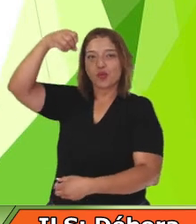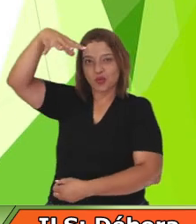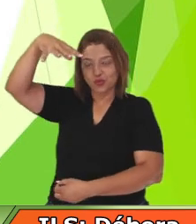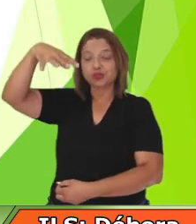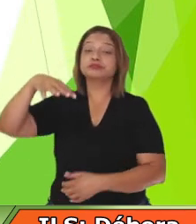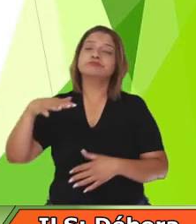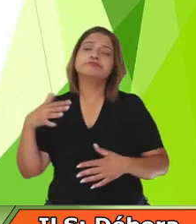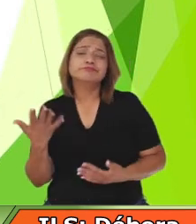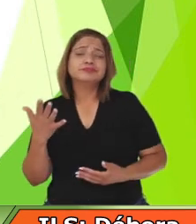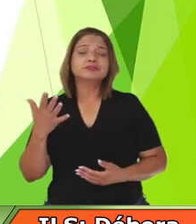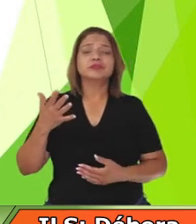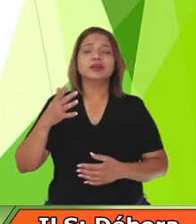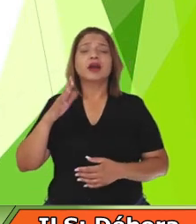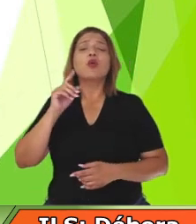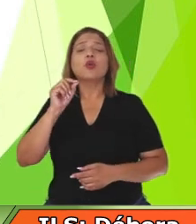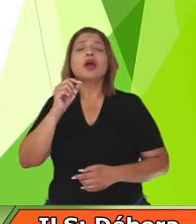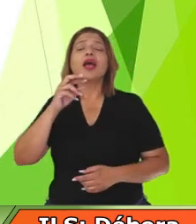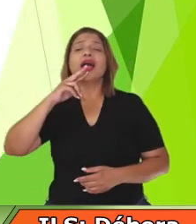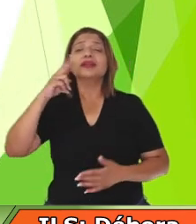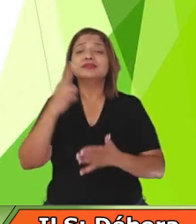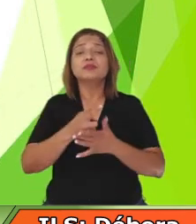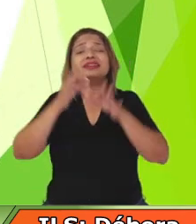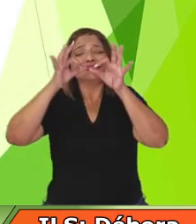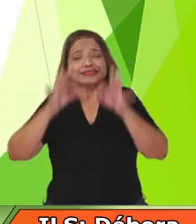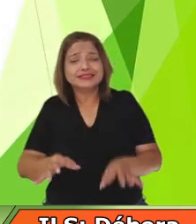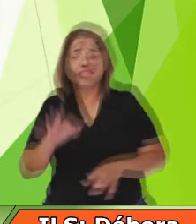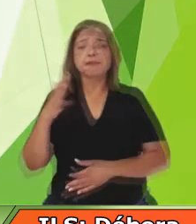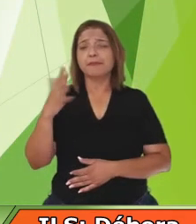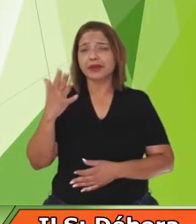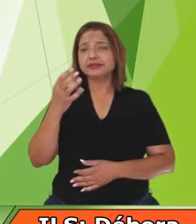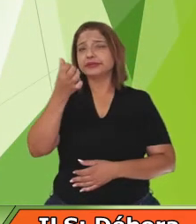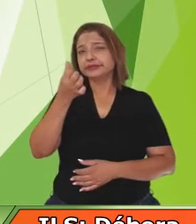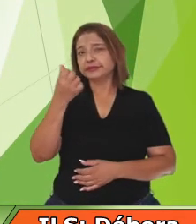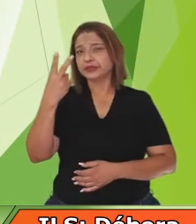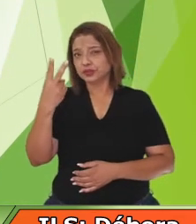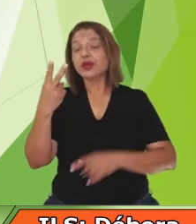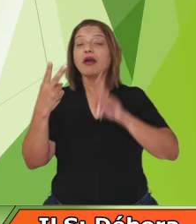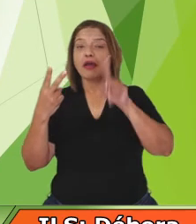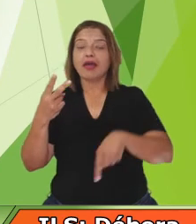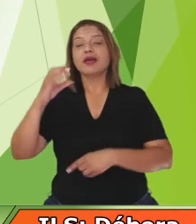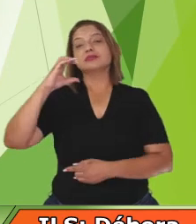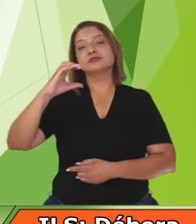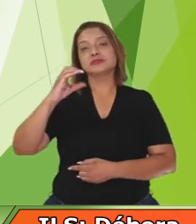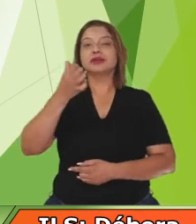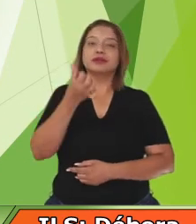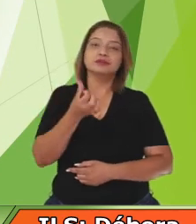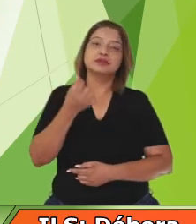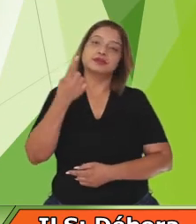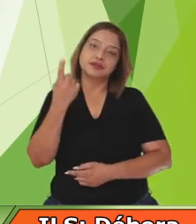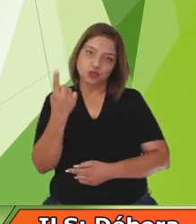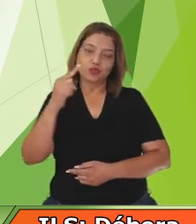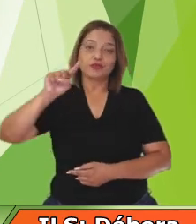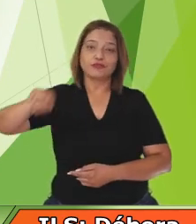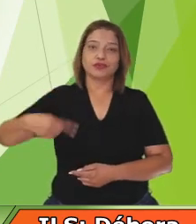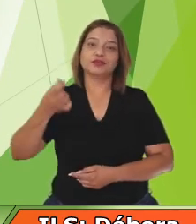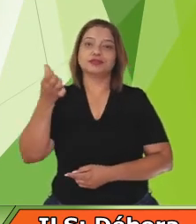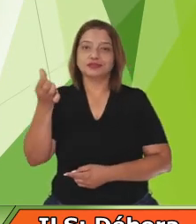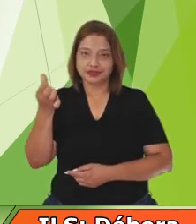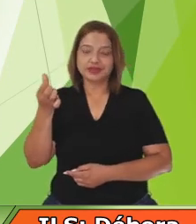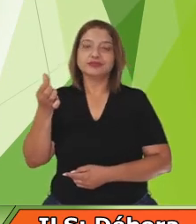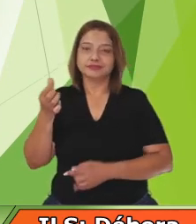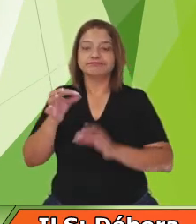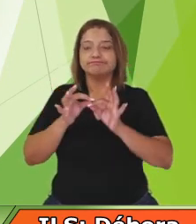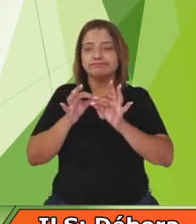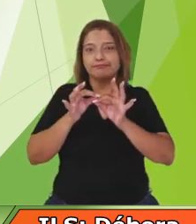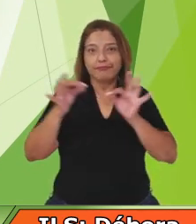de 62 metros é a alternativa C, 61 1,6 metros de fio.